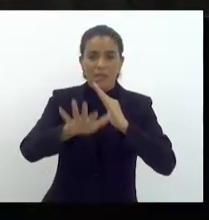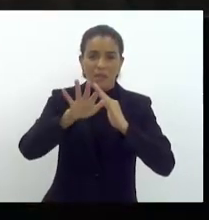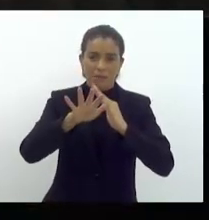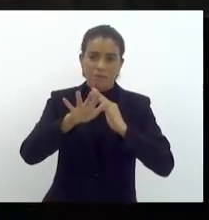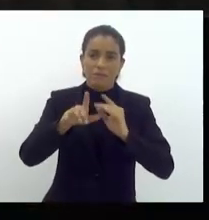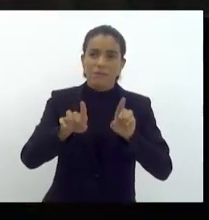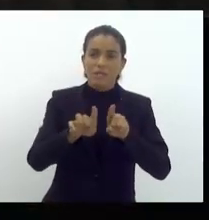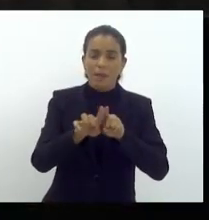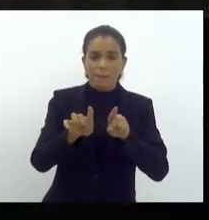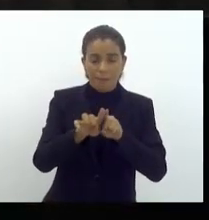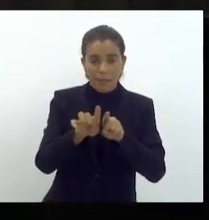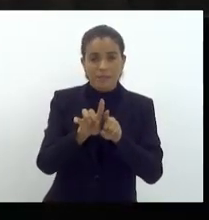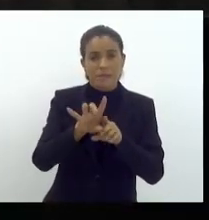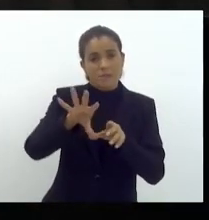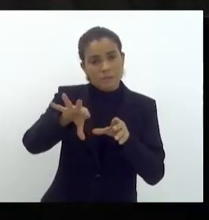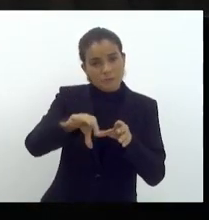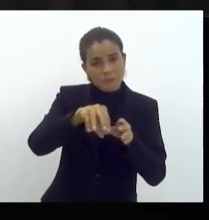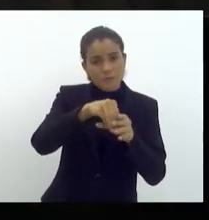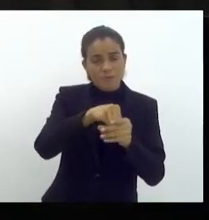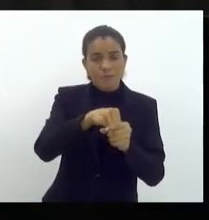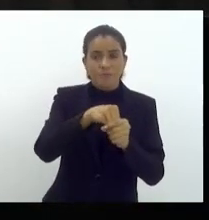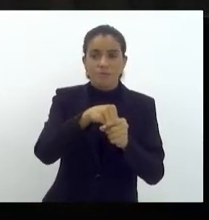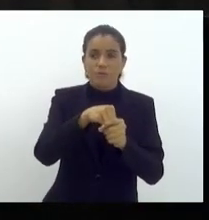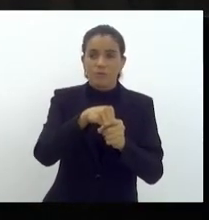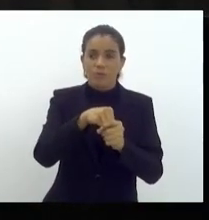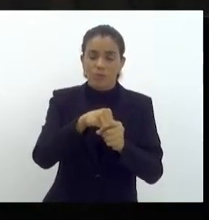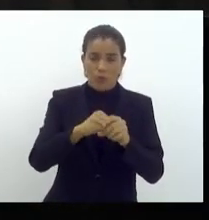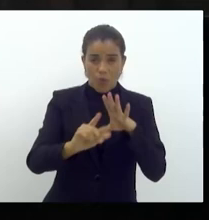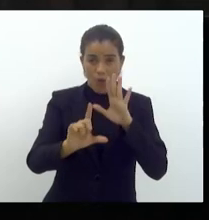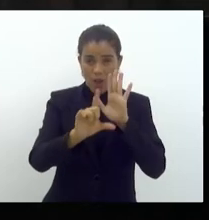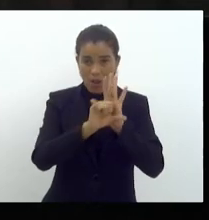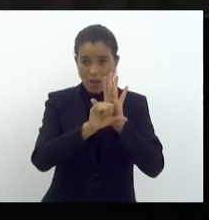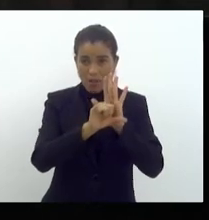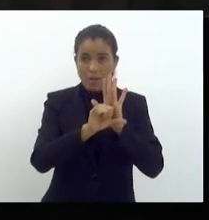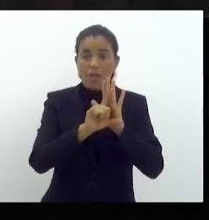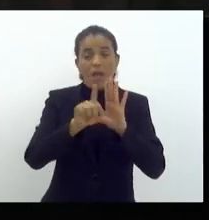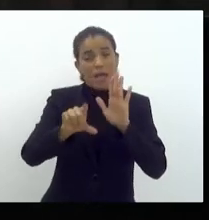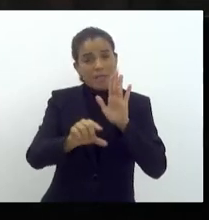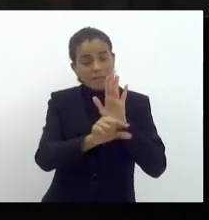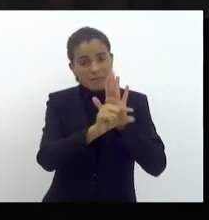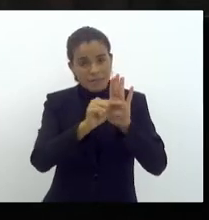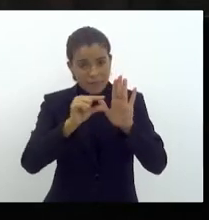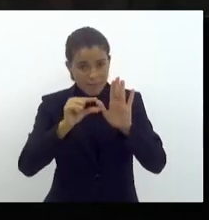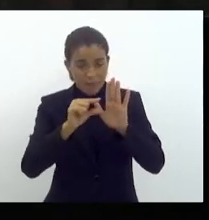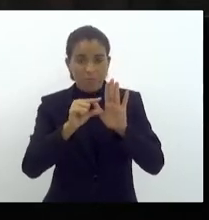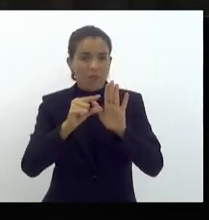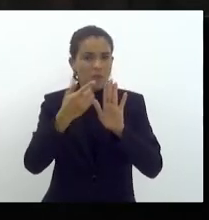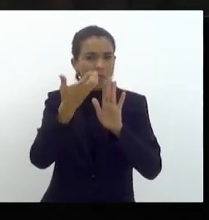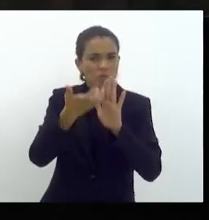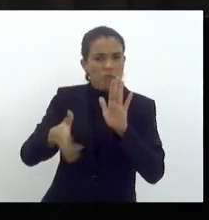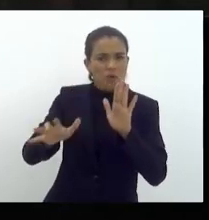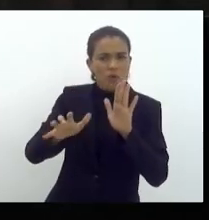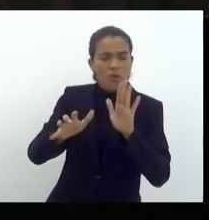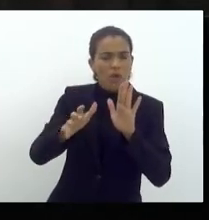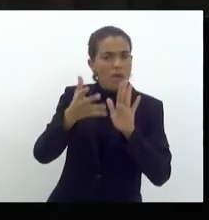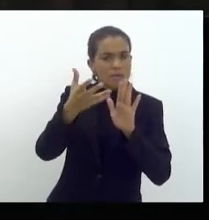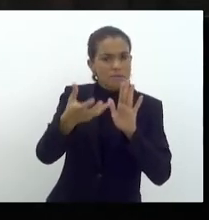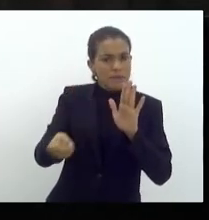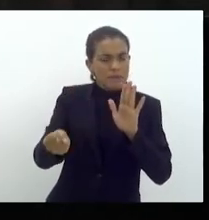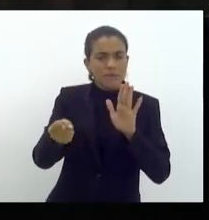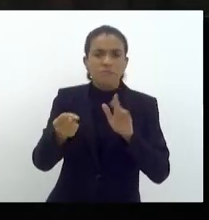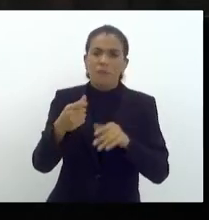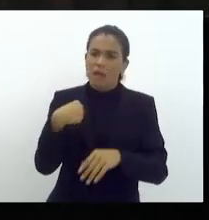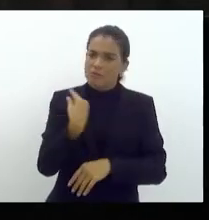sejam contemplados com a lei e essa emenda foi rejeitada e a gente